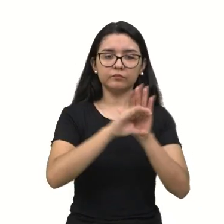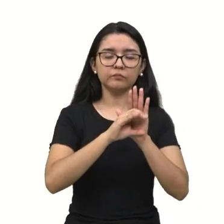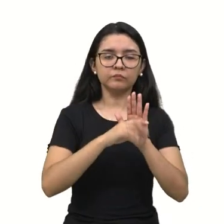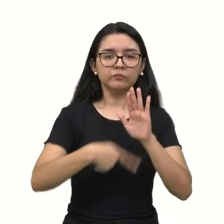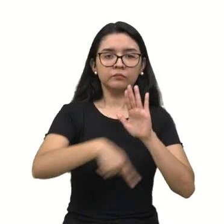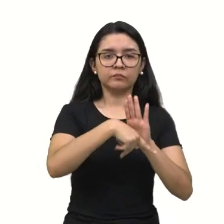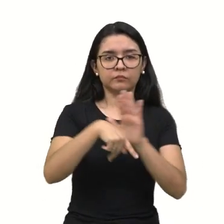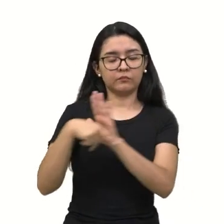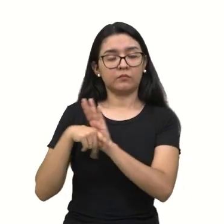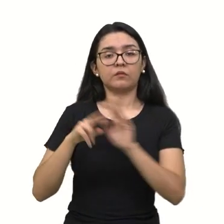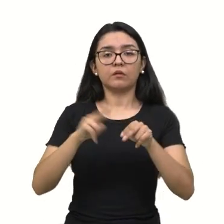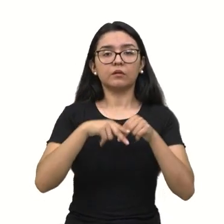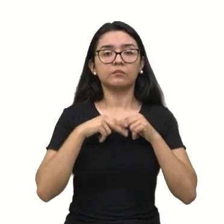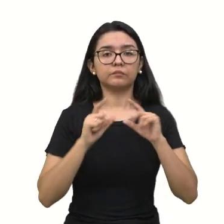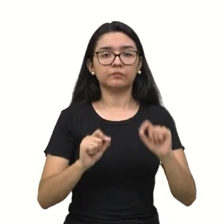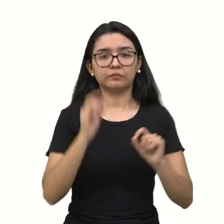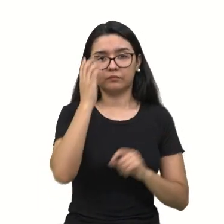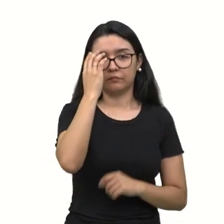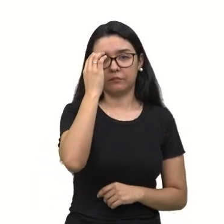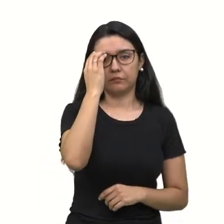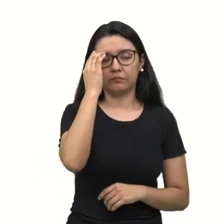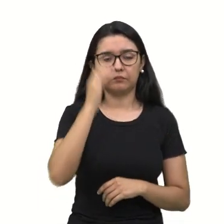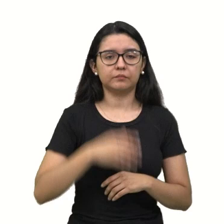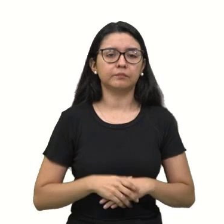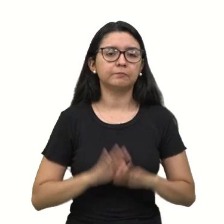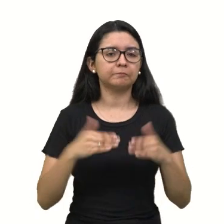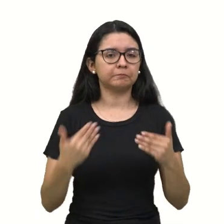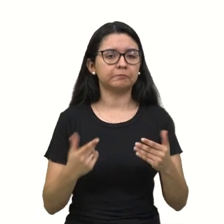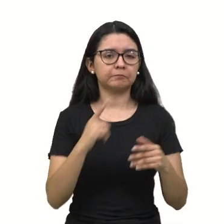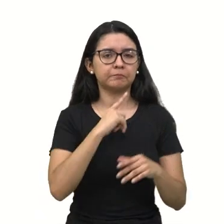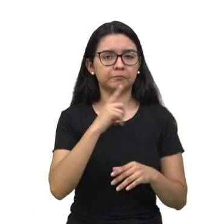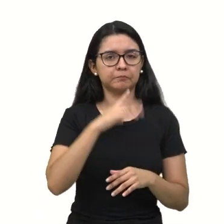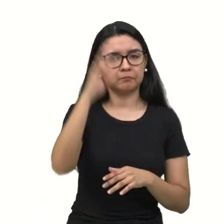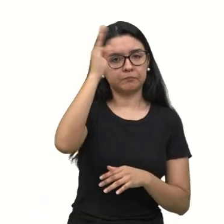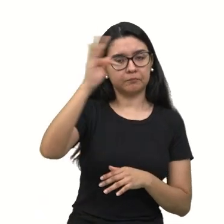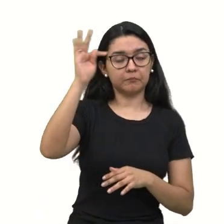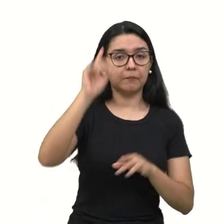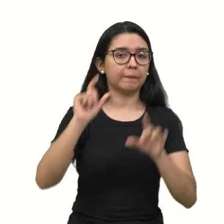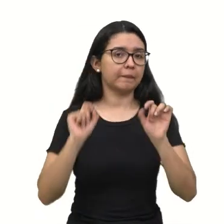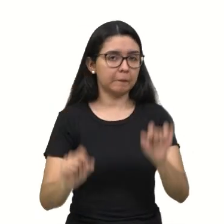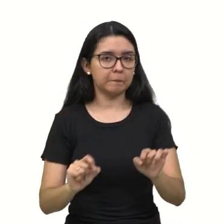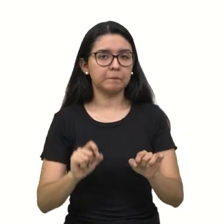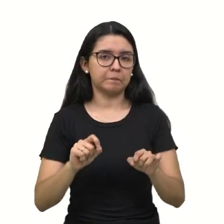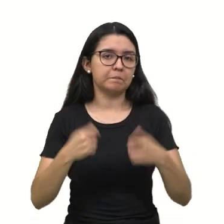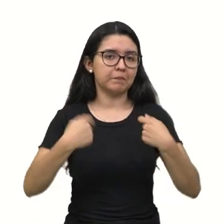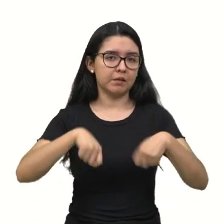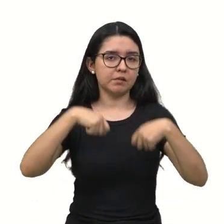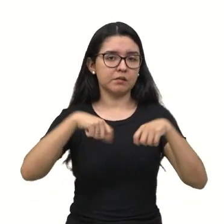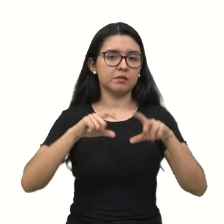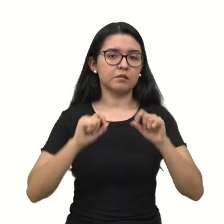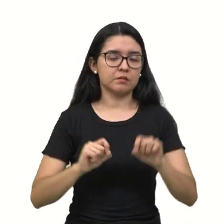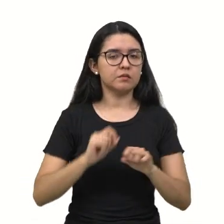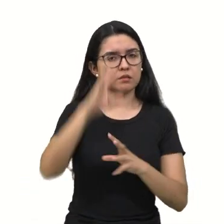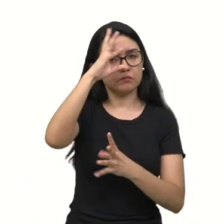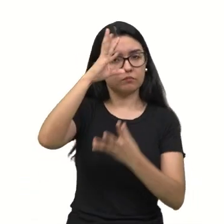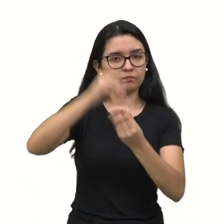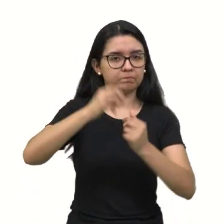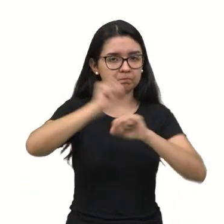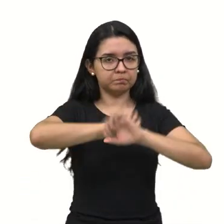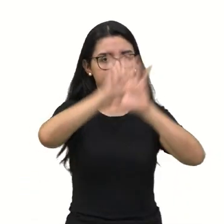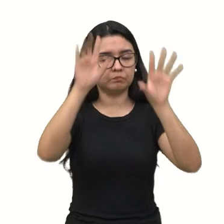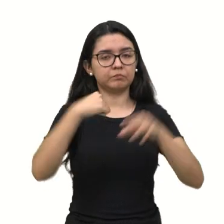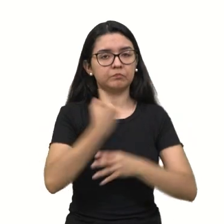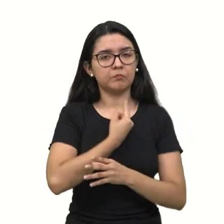porque muitos axiomas e teoremas, eles dependem dessa interpretação para que a gente